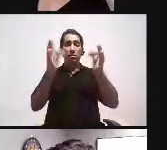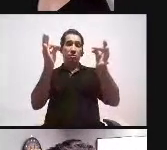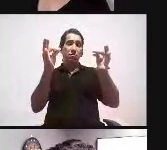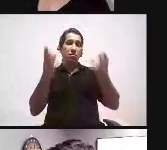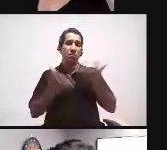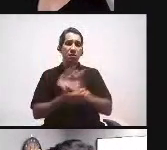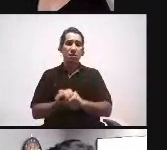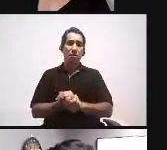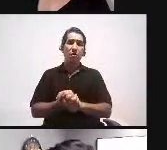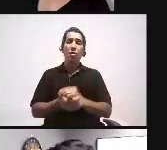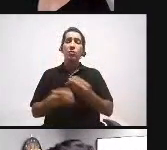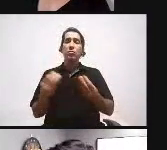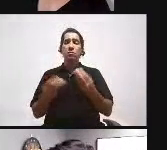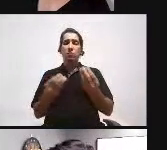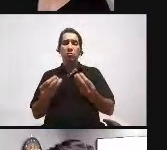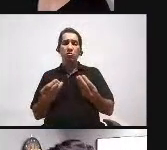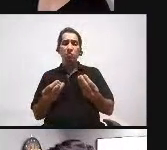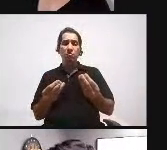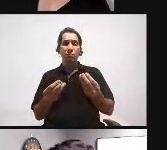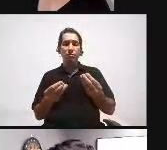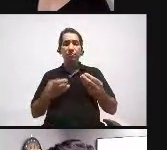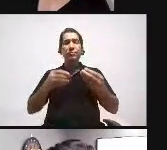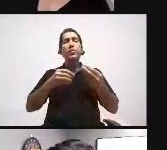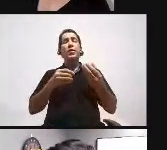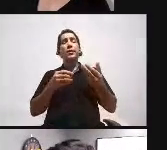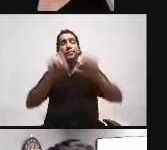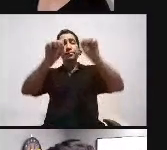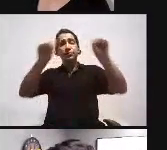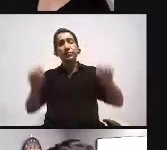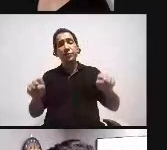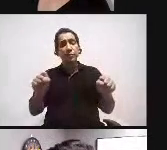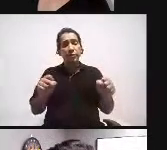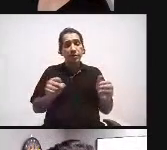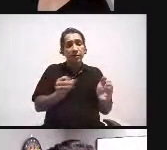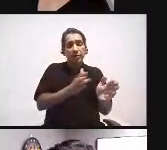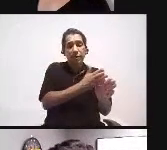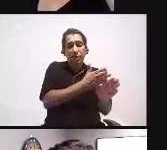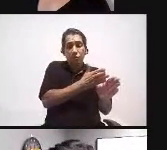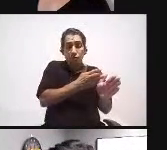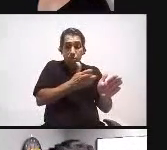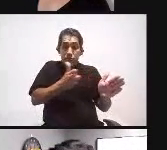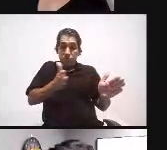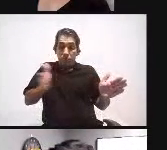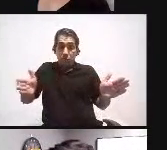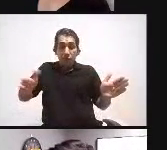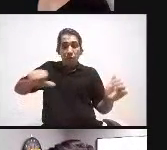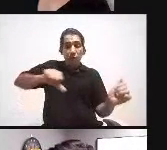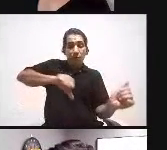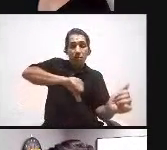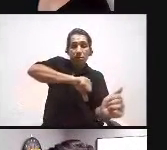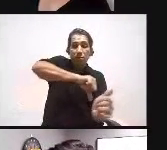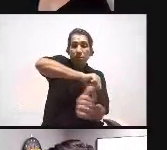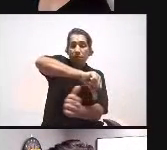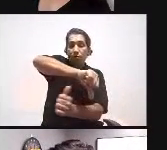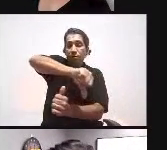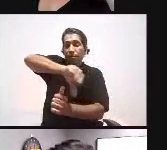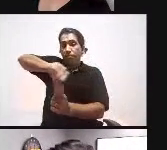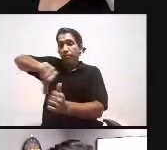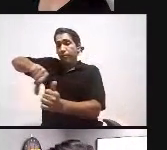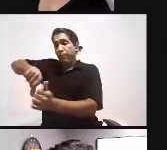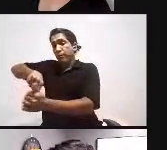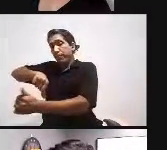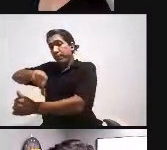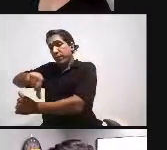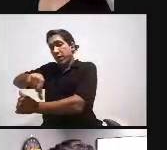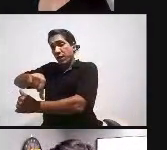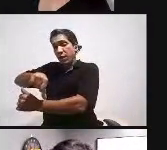efetivamente transitória. Porque, insisto, transformação digital é uma transição de uma era industrial